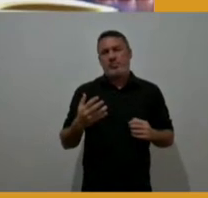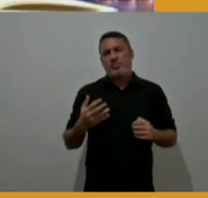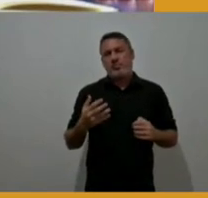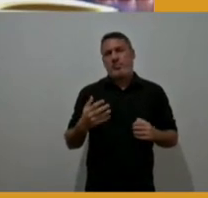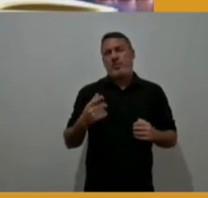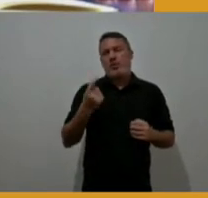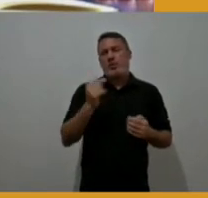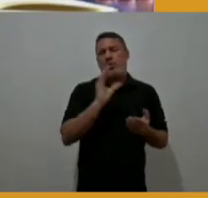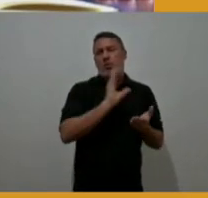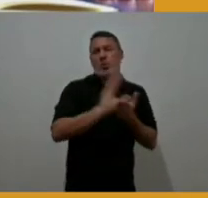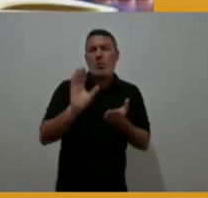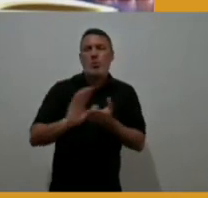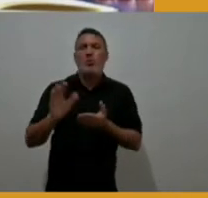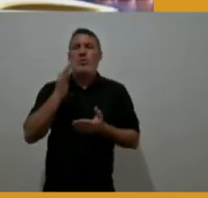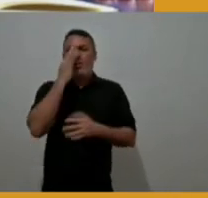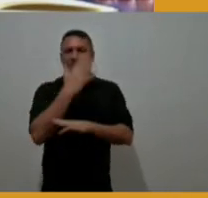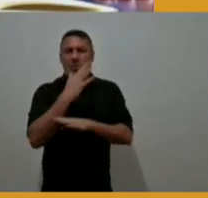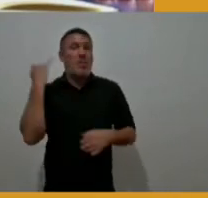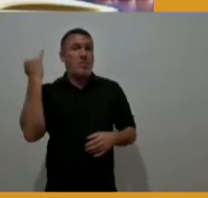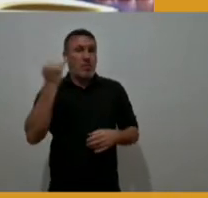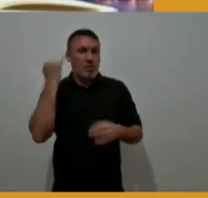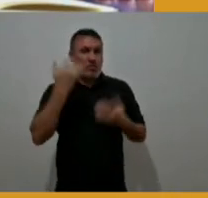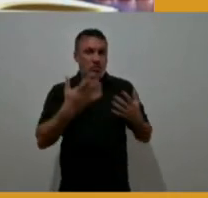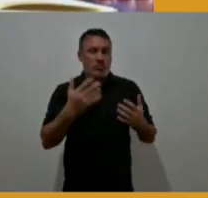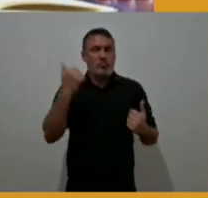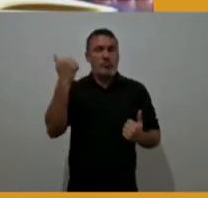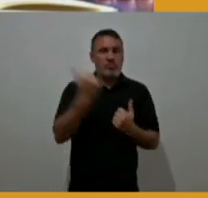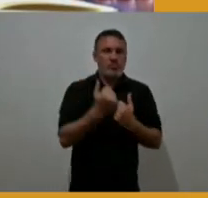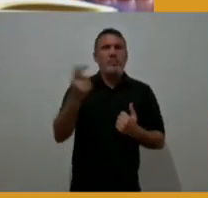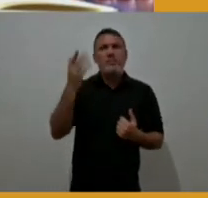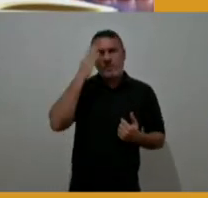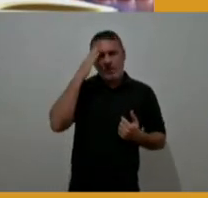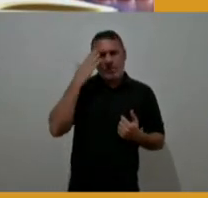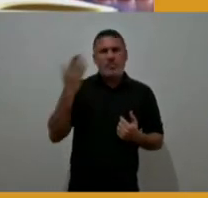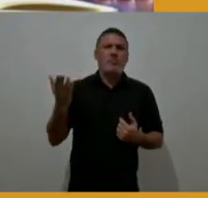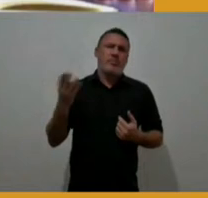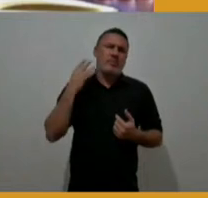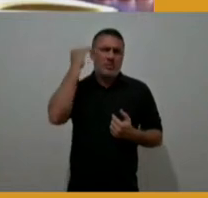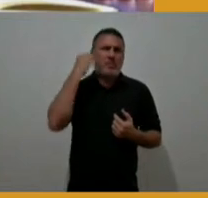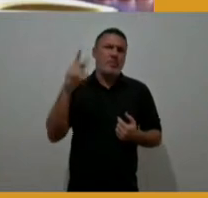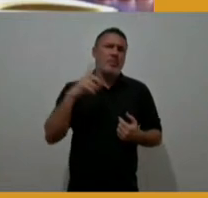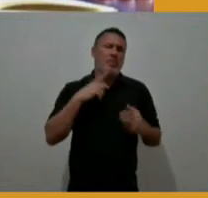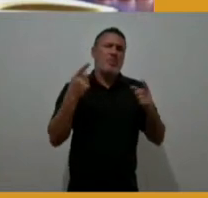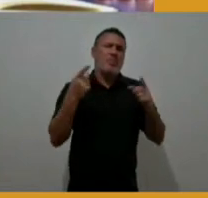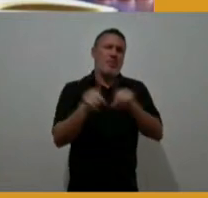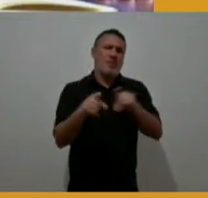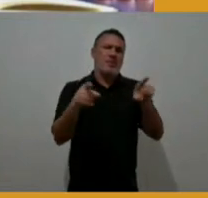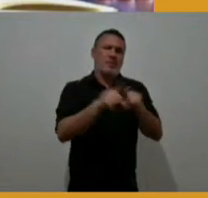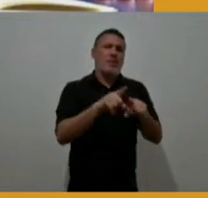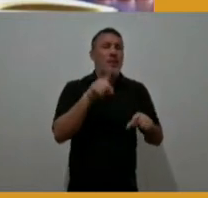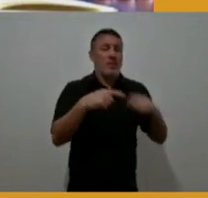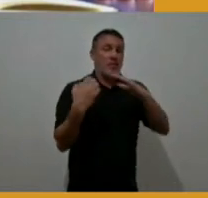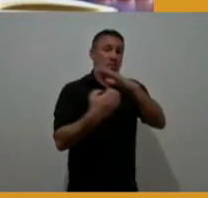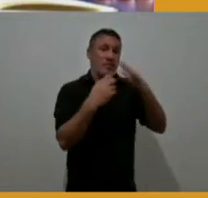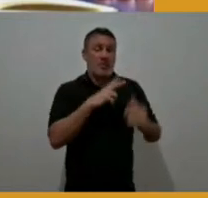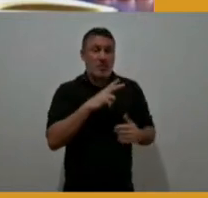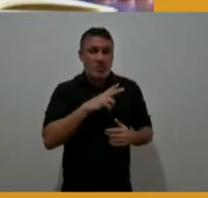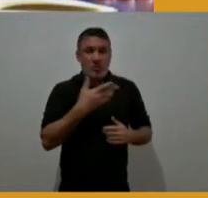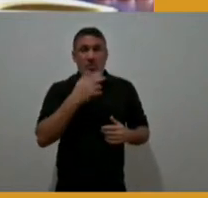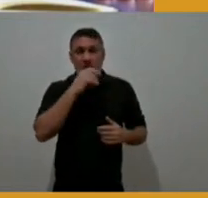naturais, e ele próprio tem exemplos de parcerias com empresas privadas, grandes grupos